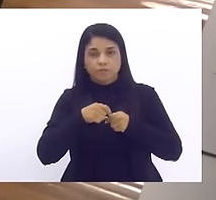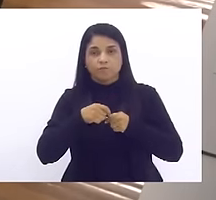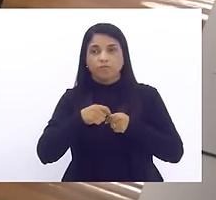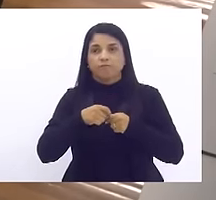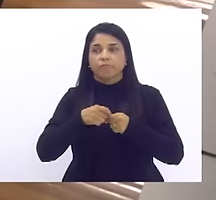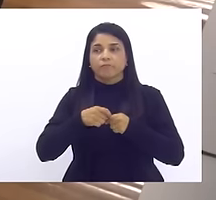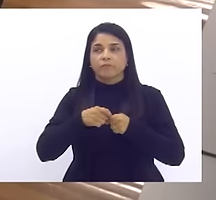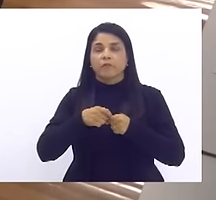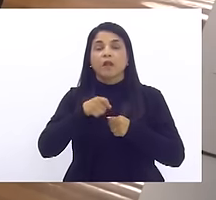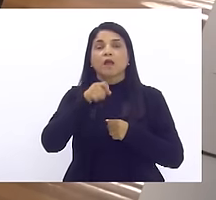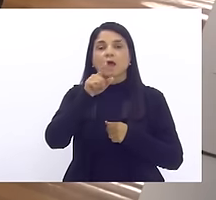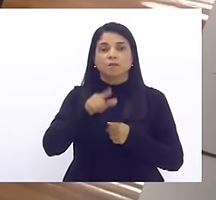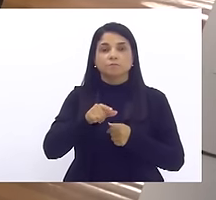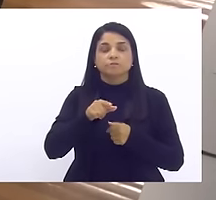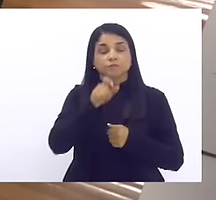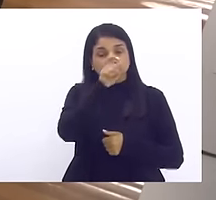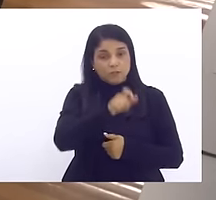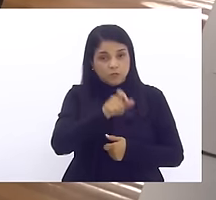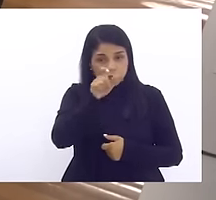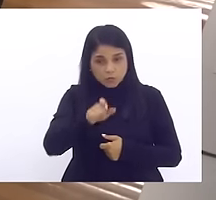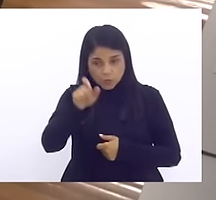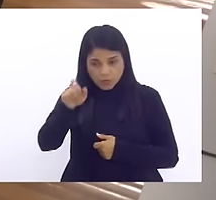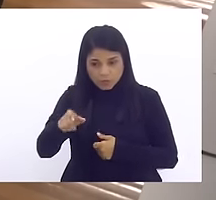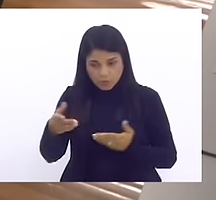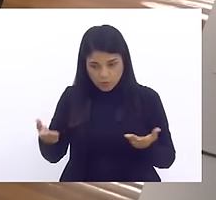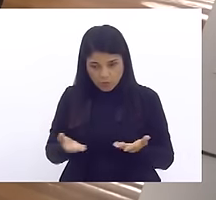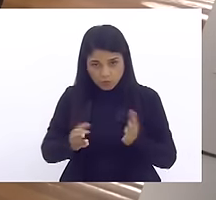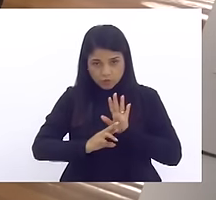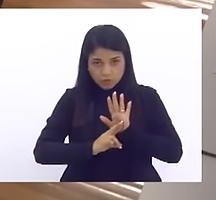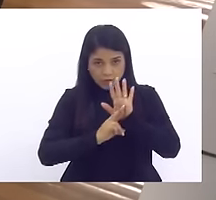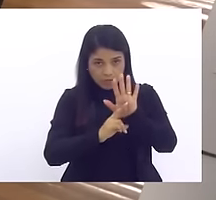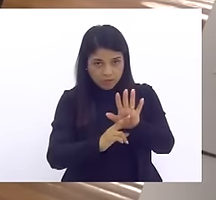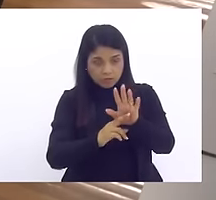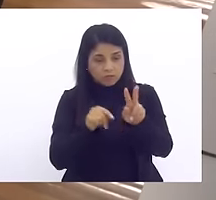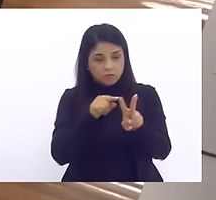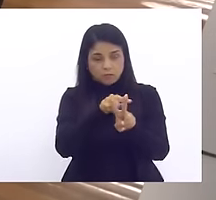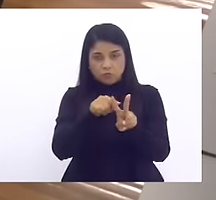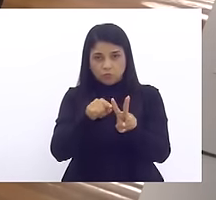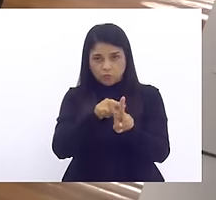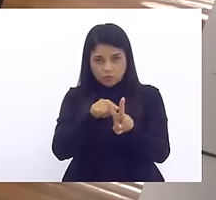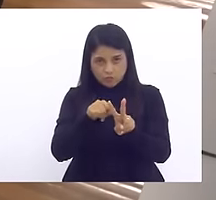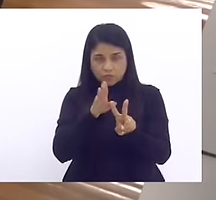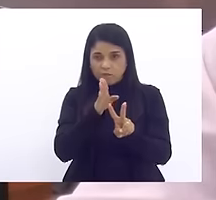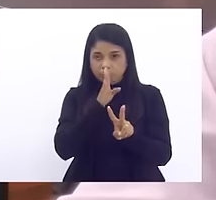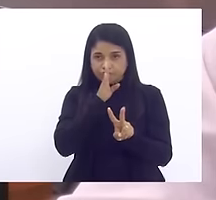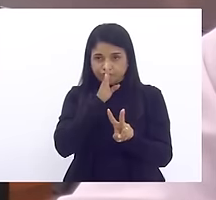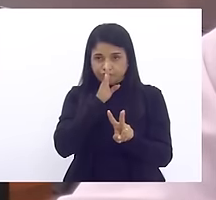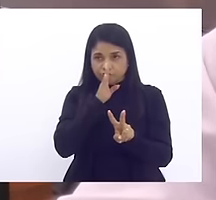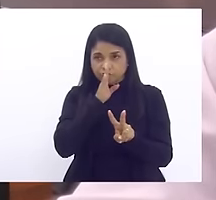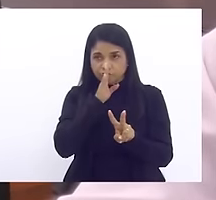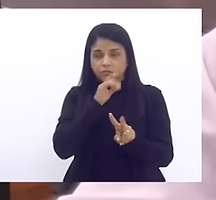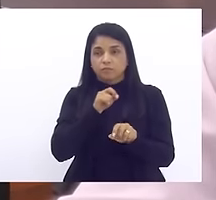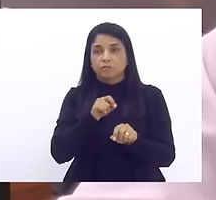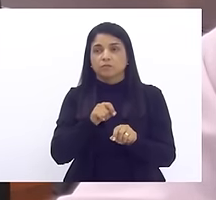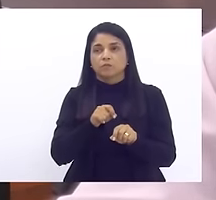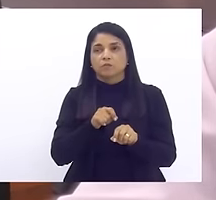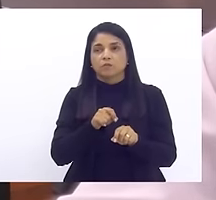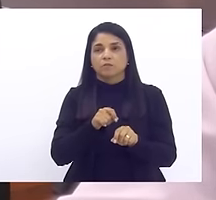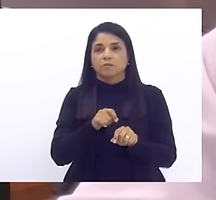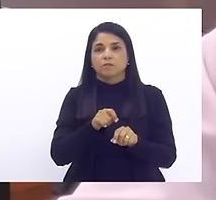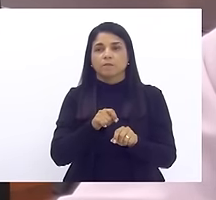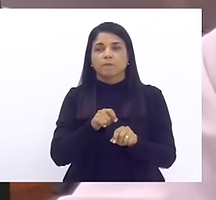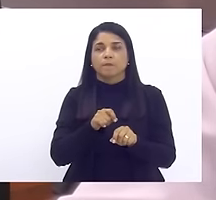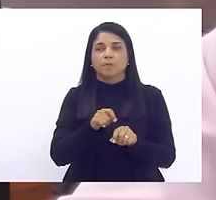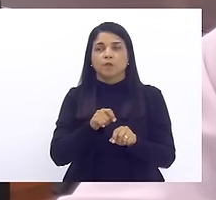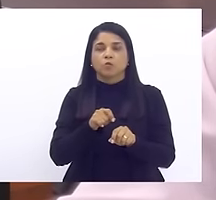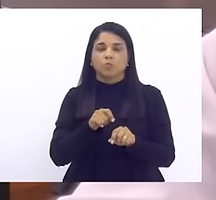para que as pessoas aqui presentes os dois que eu represento permanecessem em silêncio não não